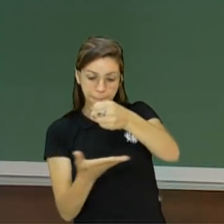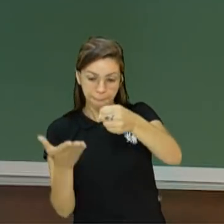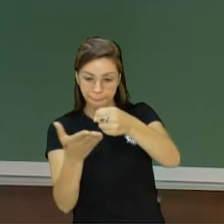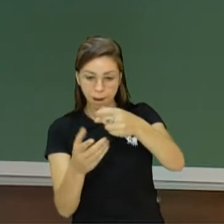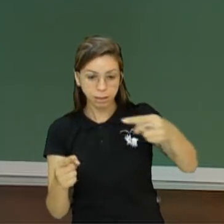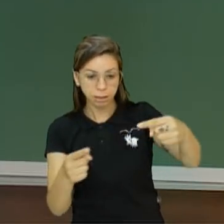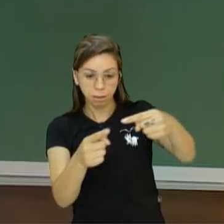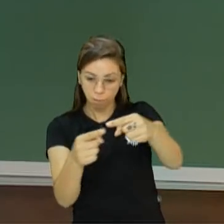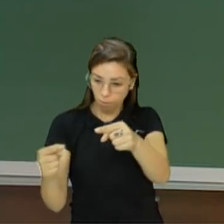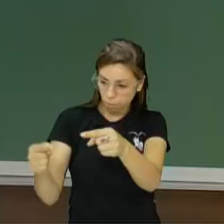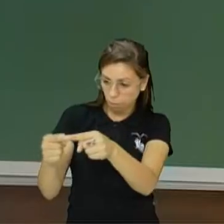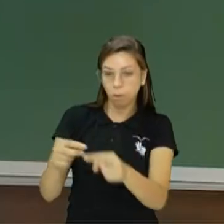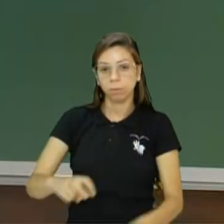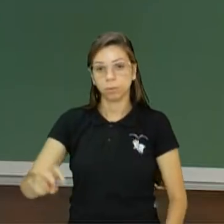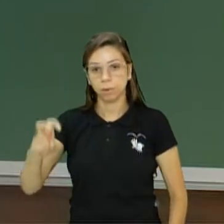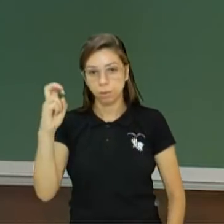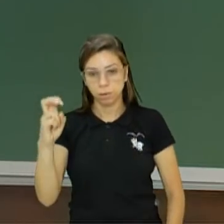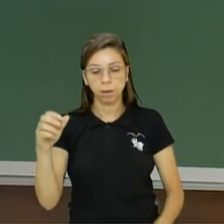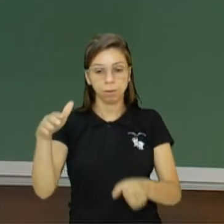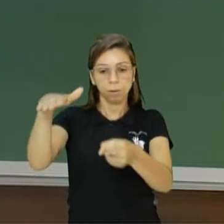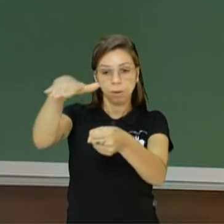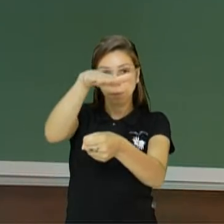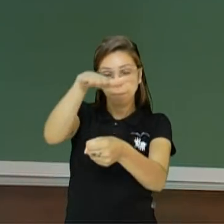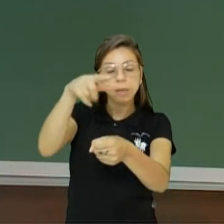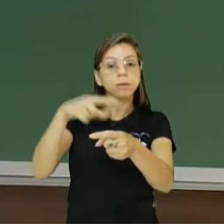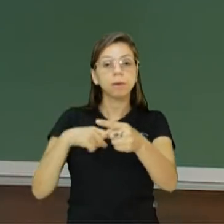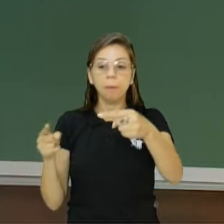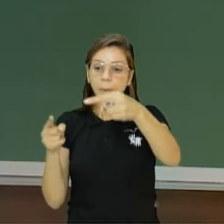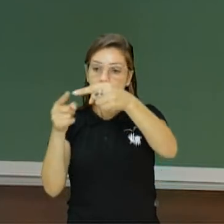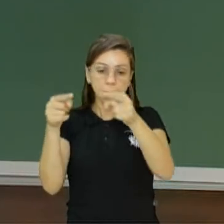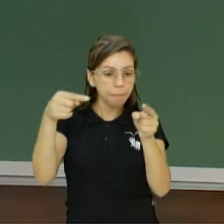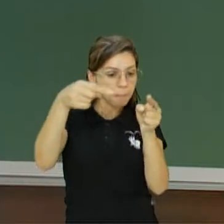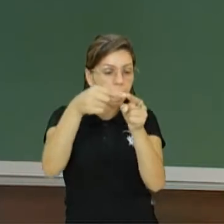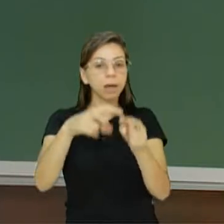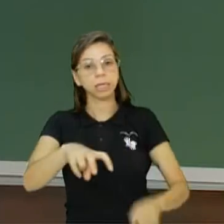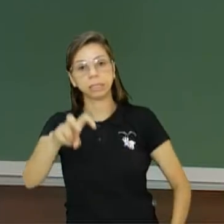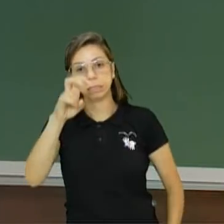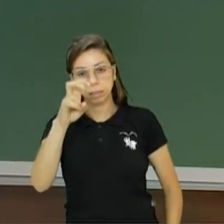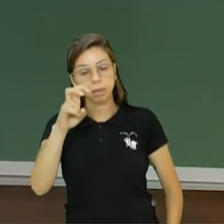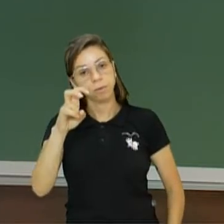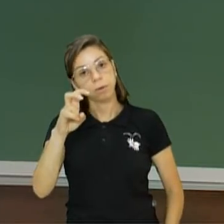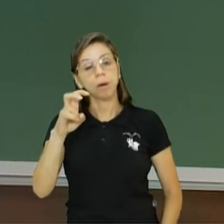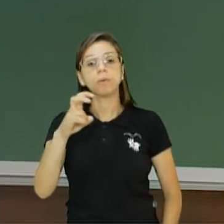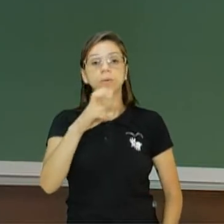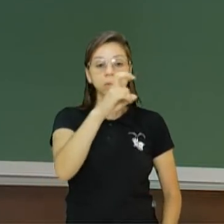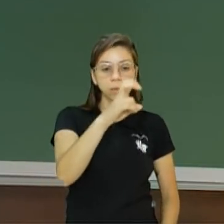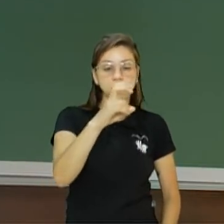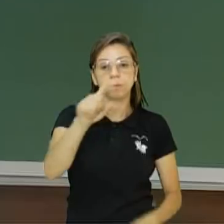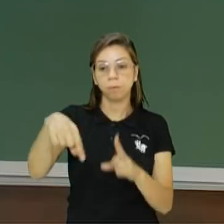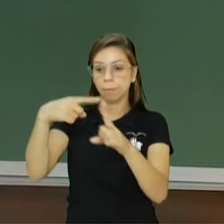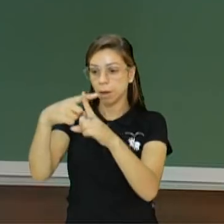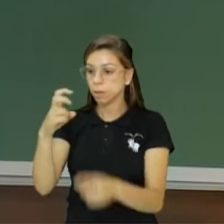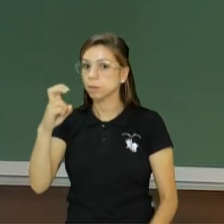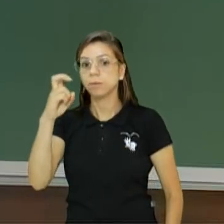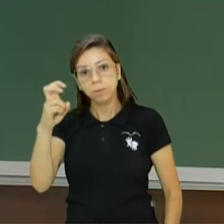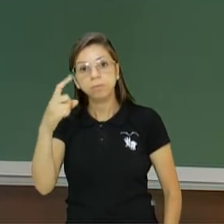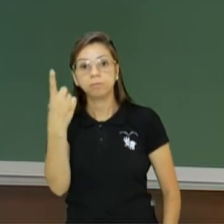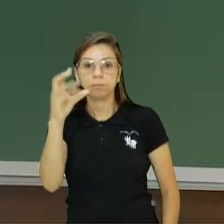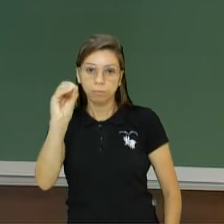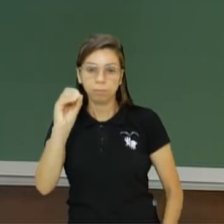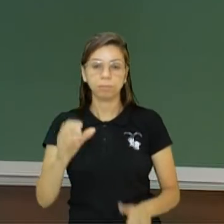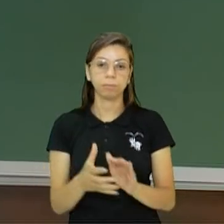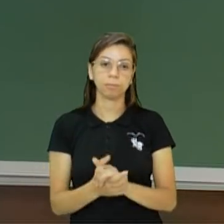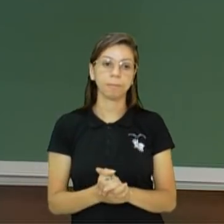baixo e 5 na base de cima. Então, nós usamos 10 jujubas, 10 vértices. E também